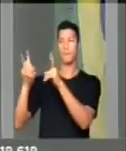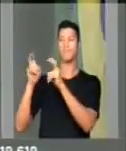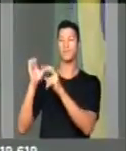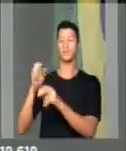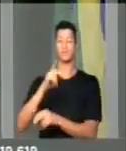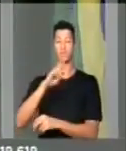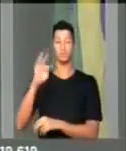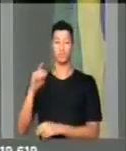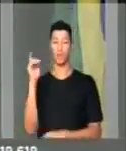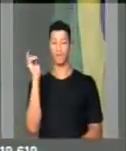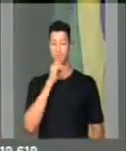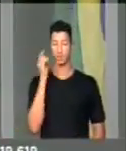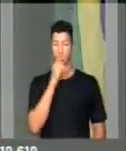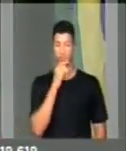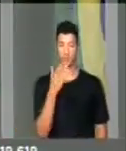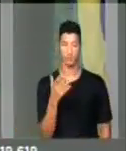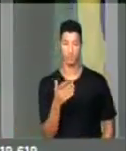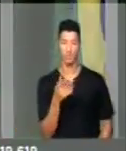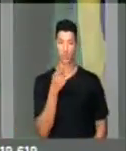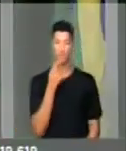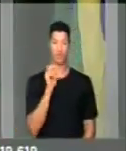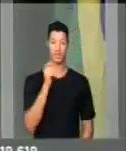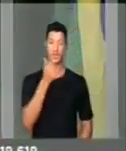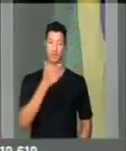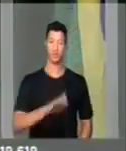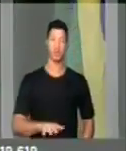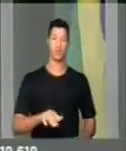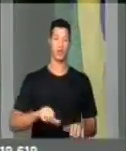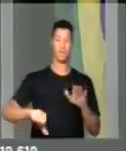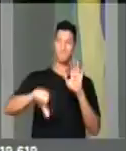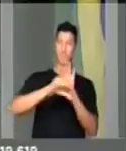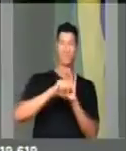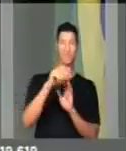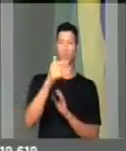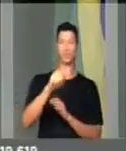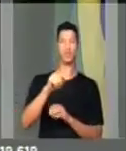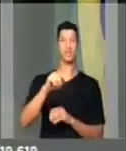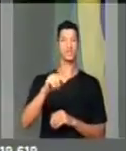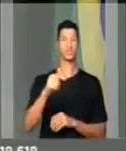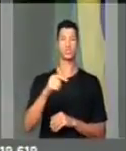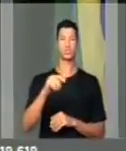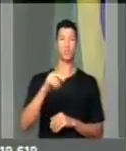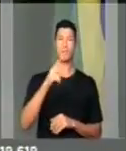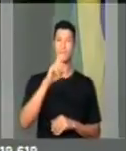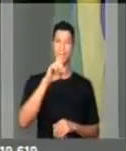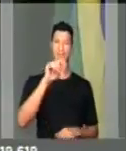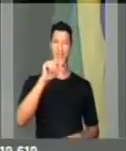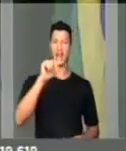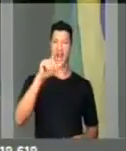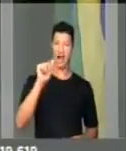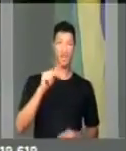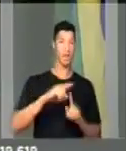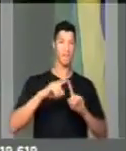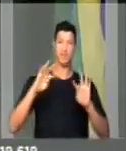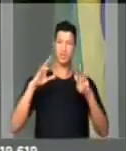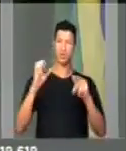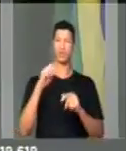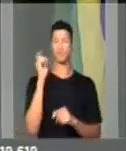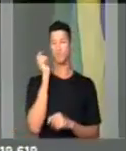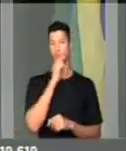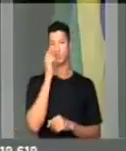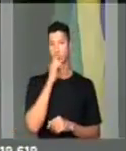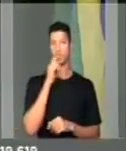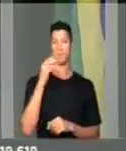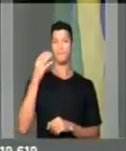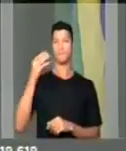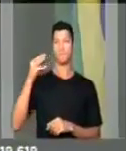os petistas mentir. Dizendo que eles não fizeram pedalada, dizendo que eles não fizeram aquilo, mas todas as mentiras deles